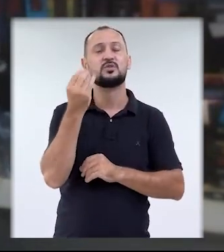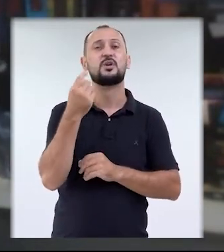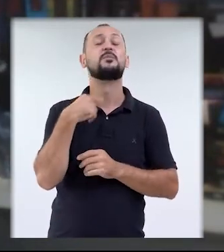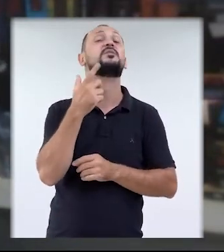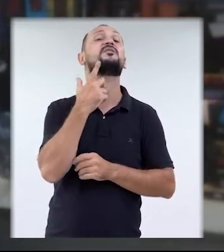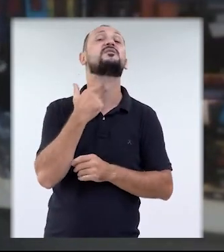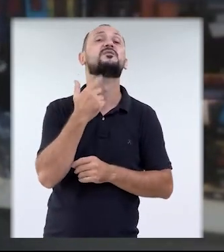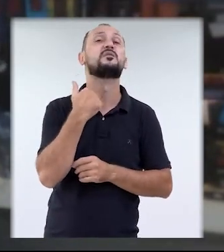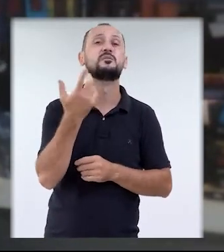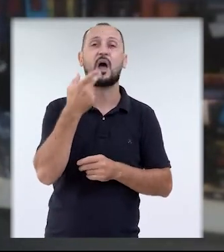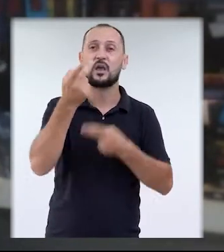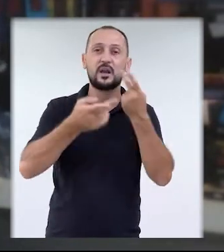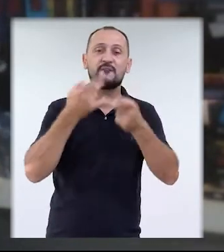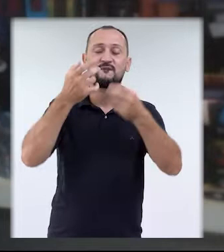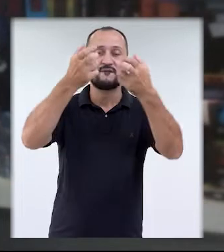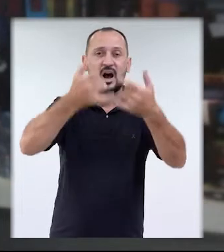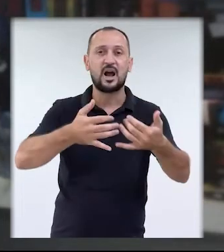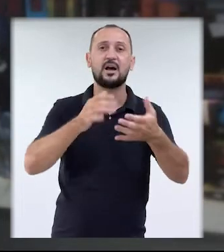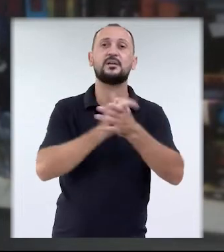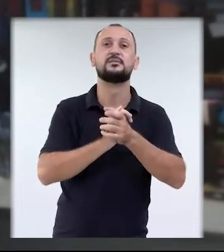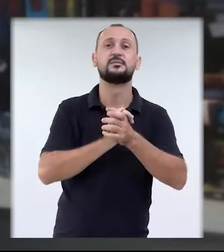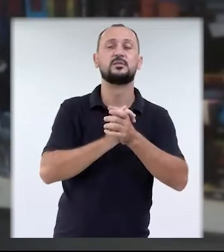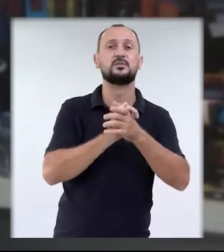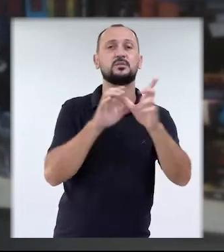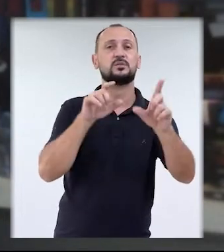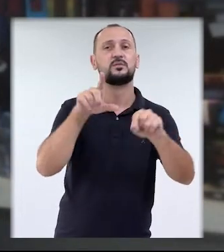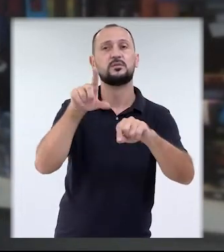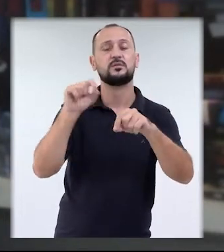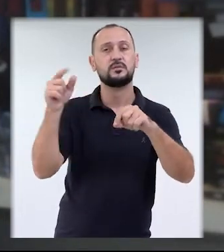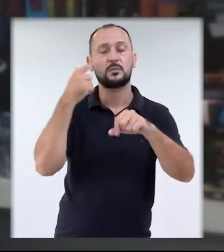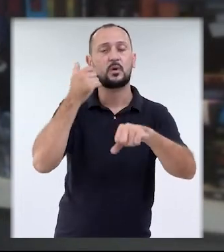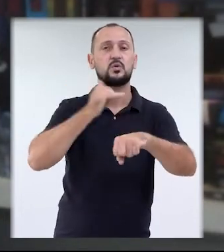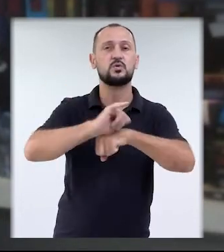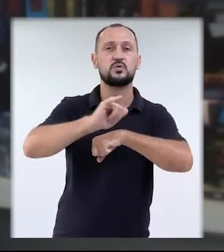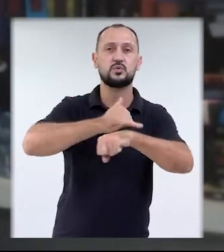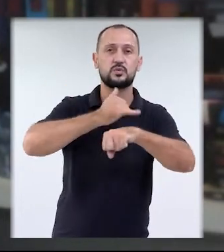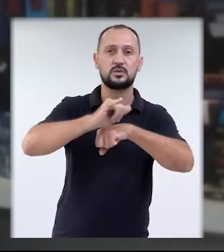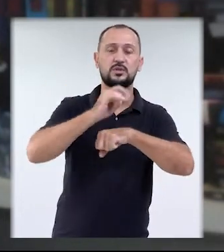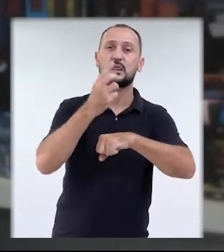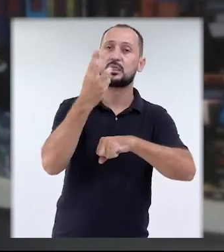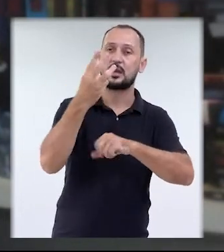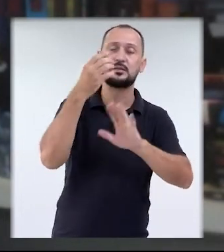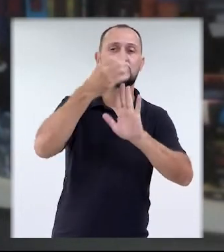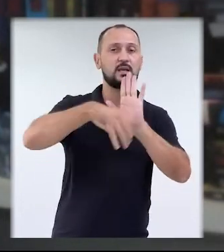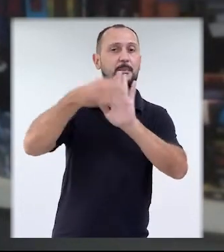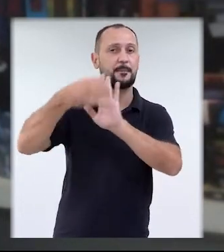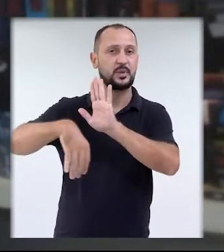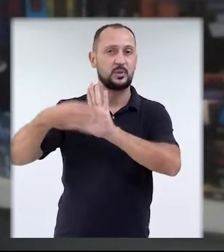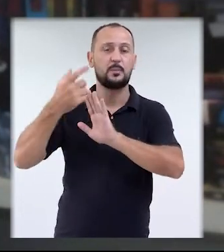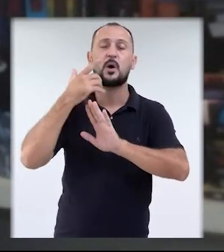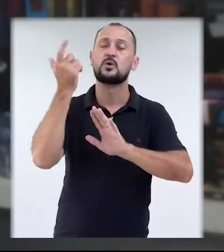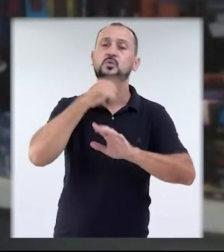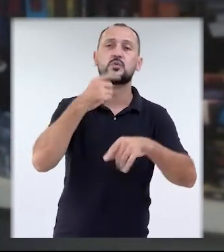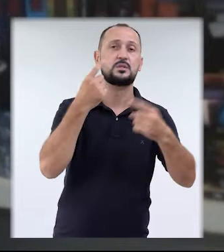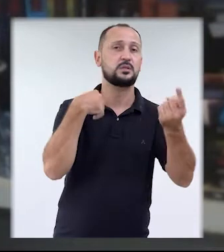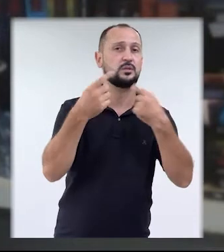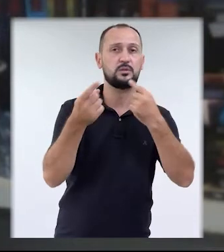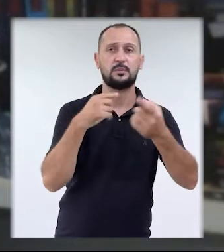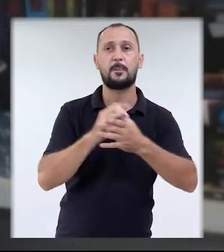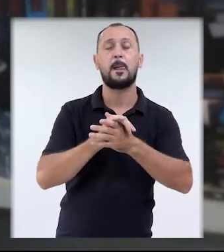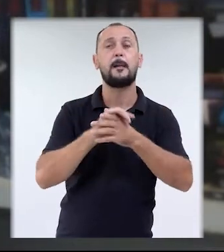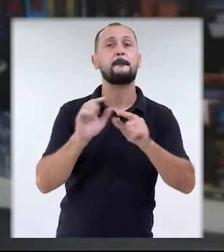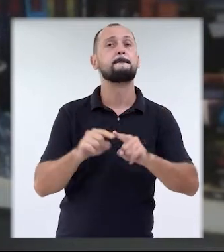tinham muita vontade de falar sobre ele. Então a gente fez uma escolha estratégica desses 3 capítulos para que a gente pudesse